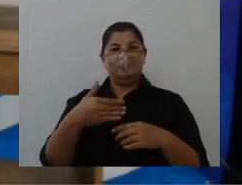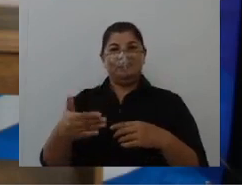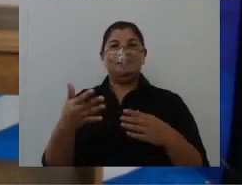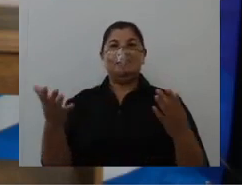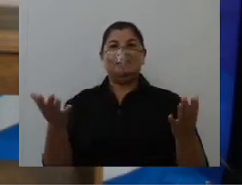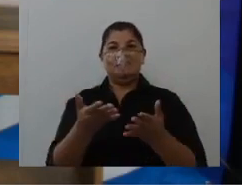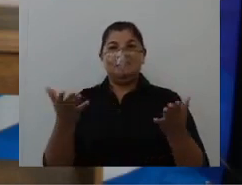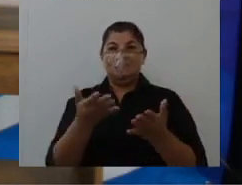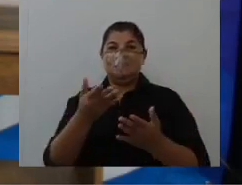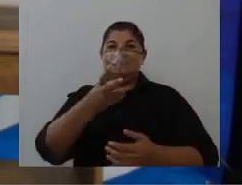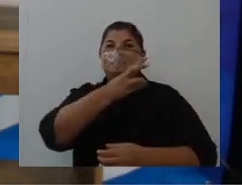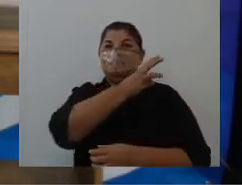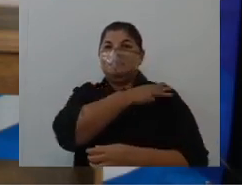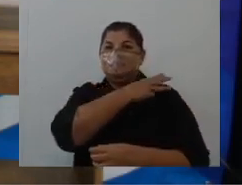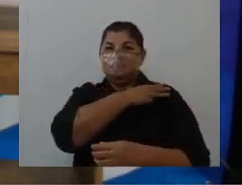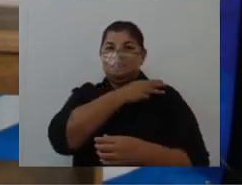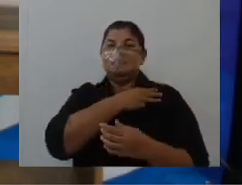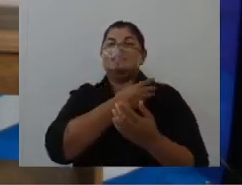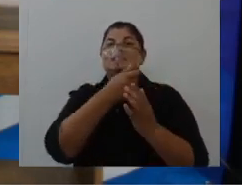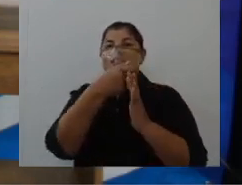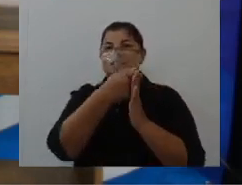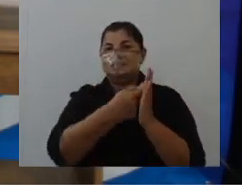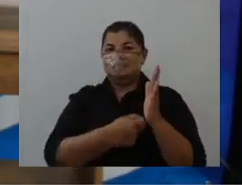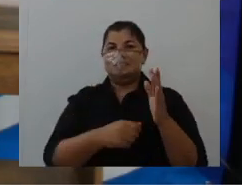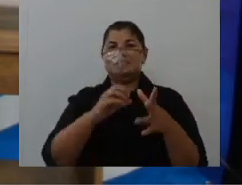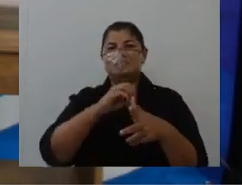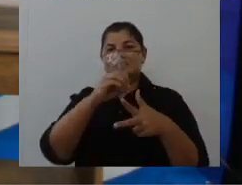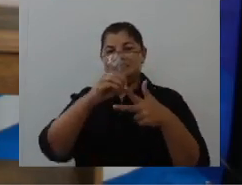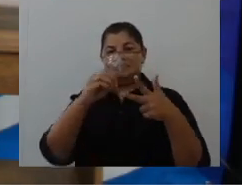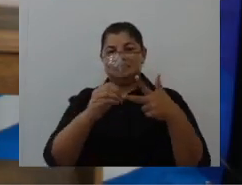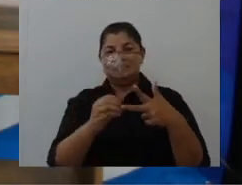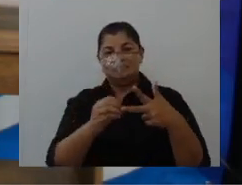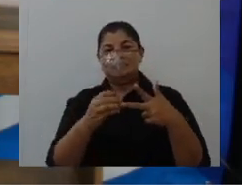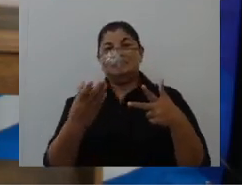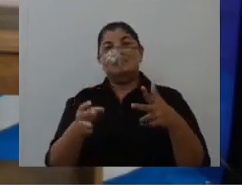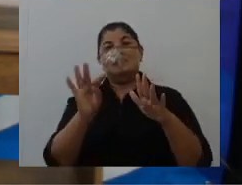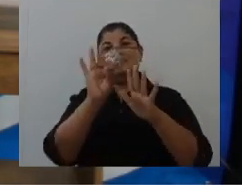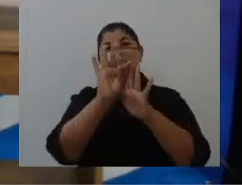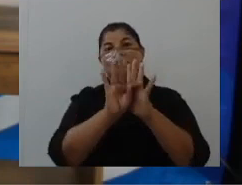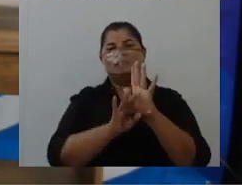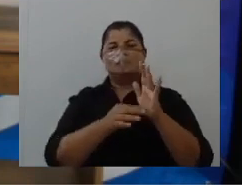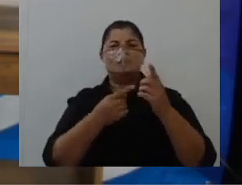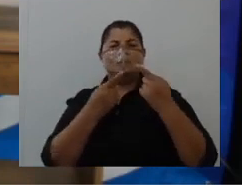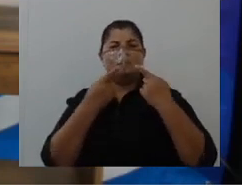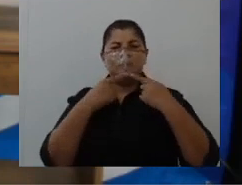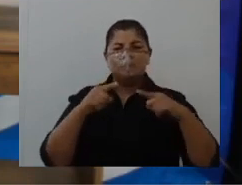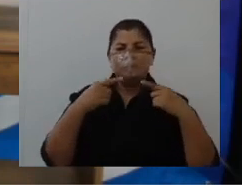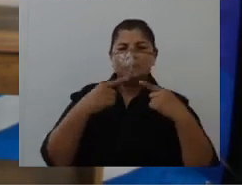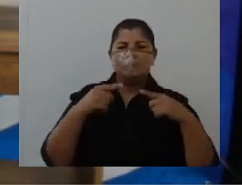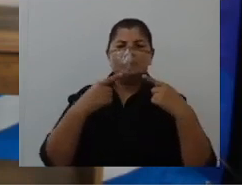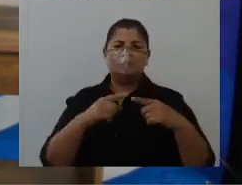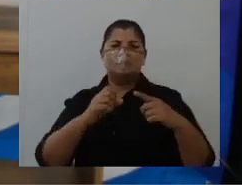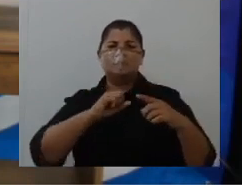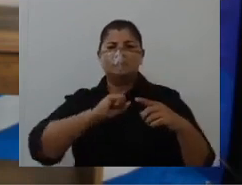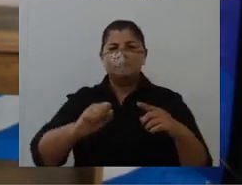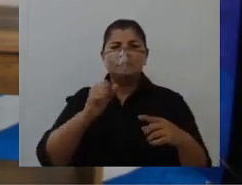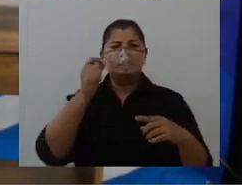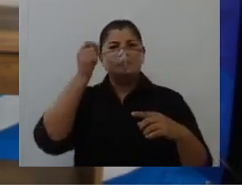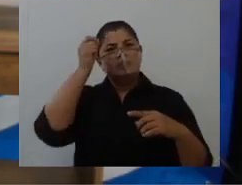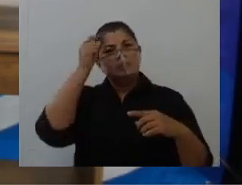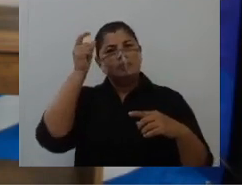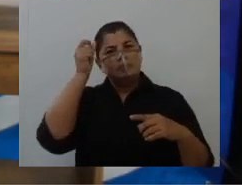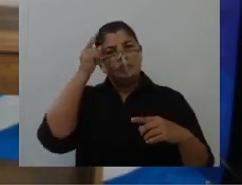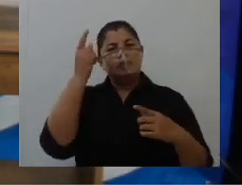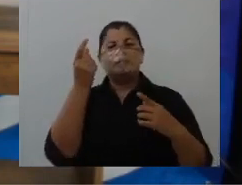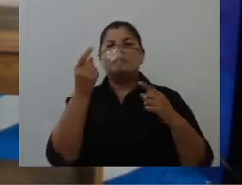do Enem. Então, o texto dissertativo argumentativo, né, aquele texto que defende uma ideia, que defende uma